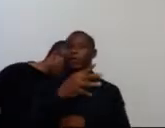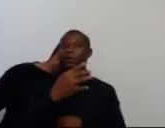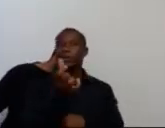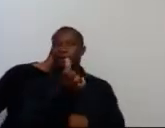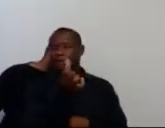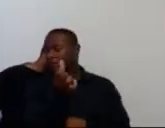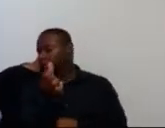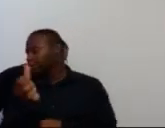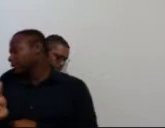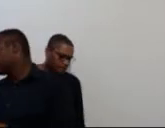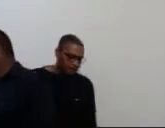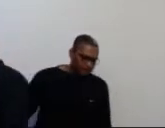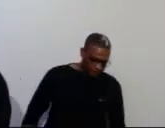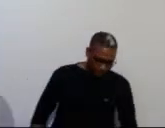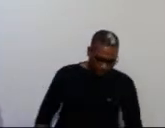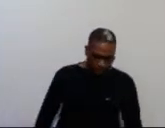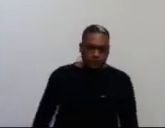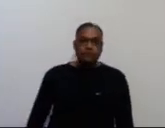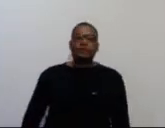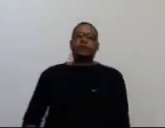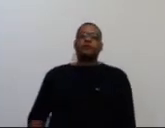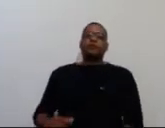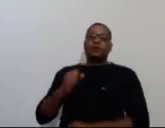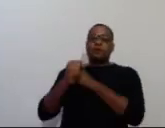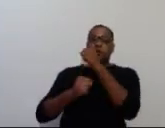universidade, chamava Universidade,